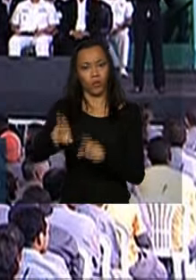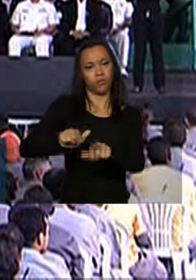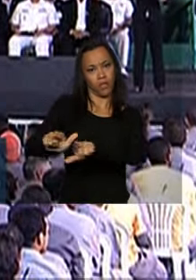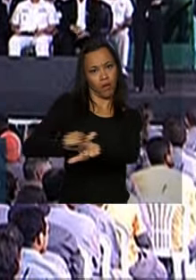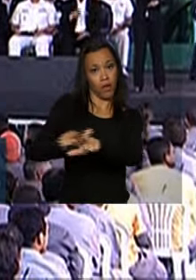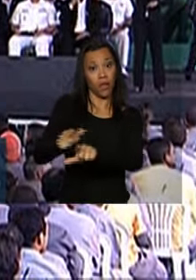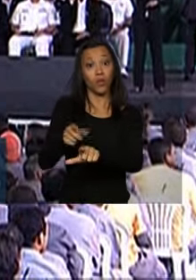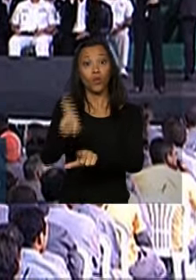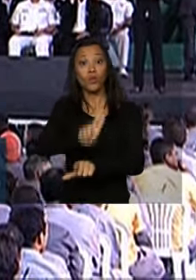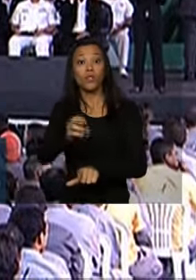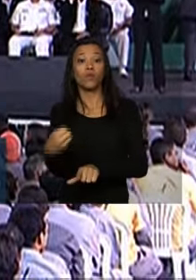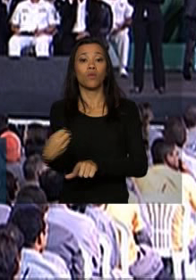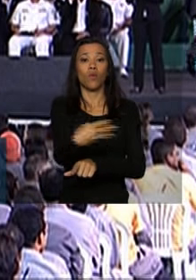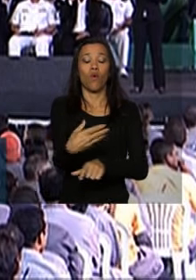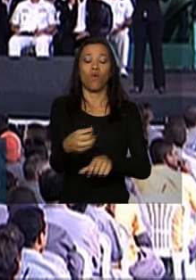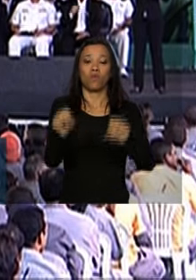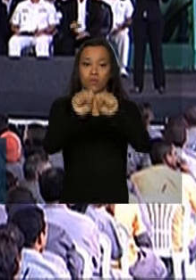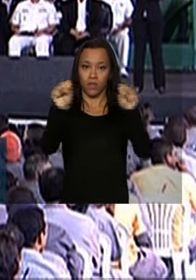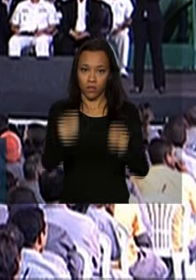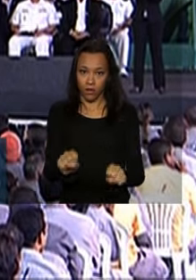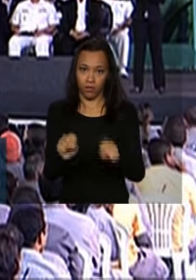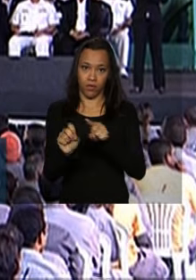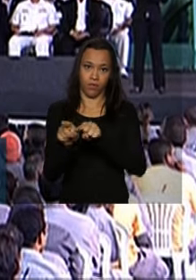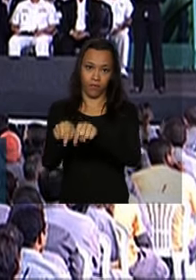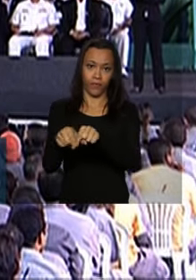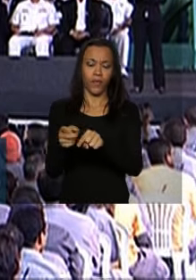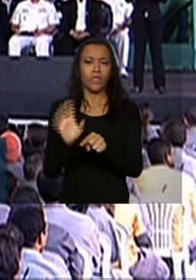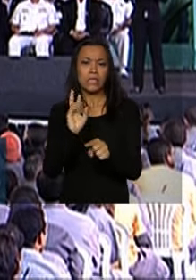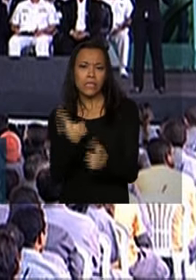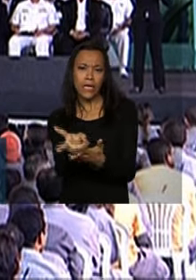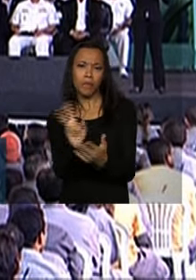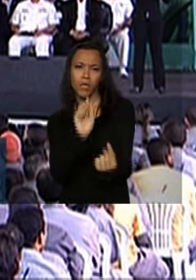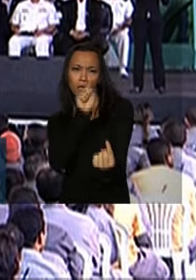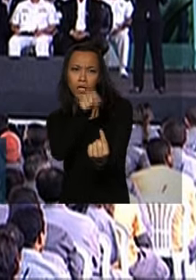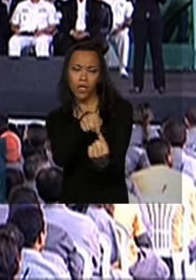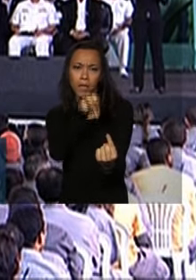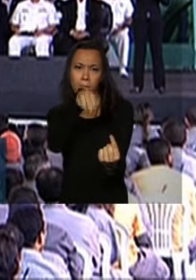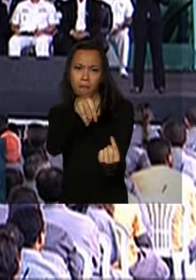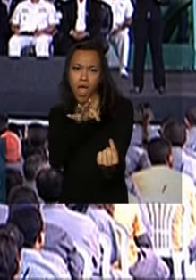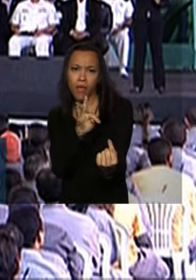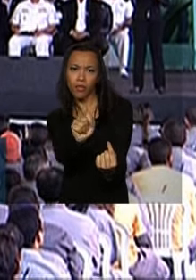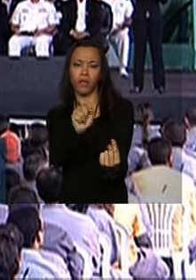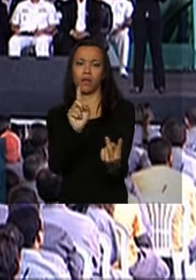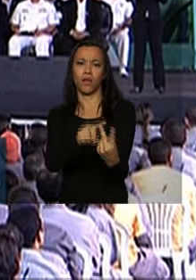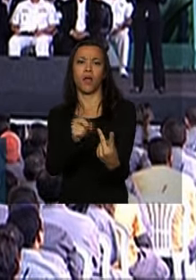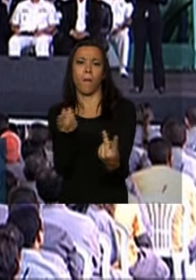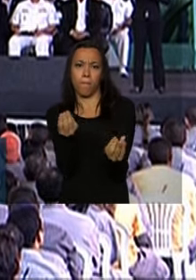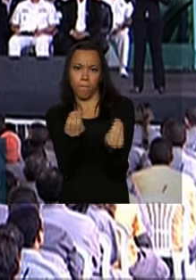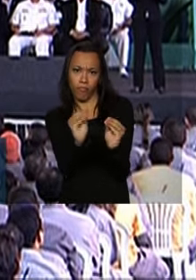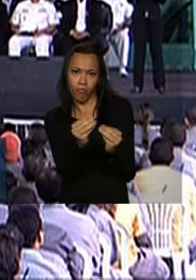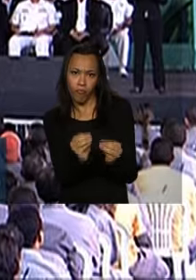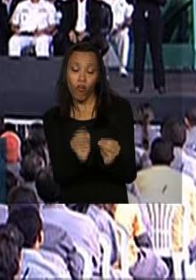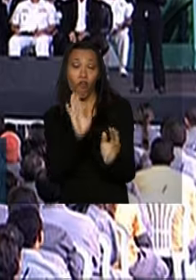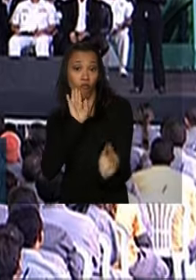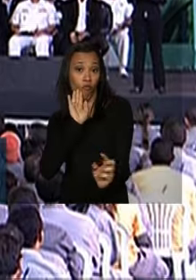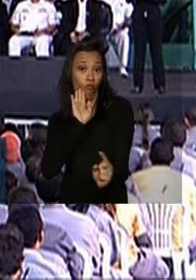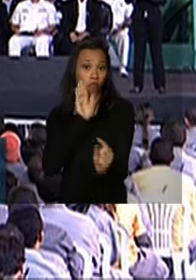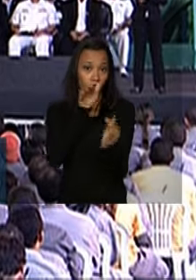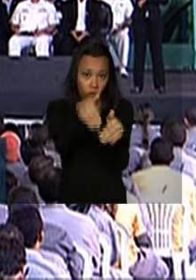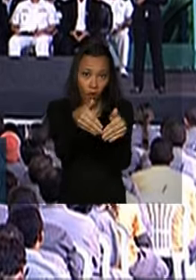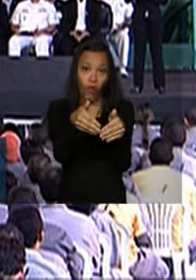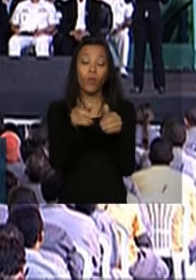novo sistema de produção, voltado à implementação de métodos e processos com foco em resultados. Nossa batalha diária é a